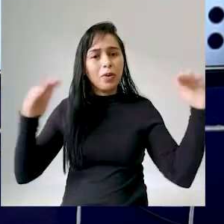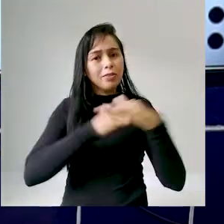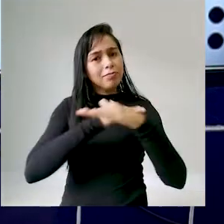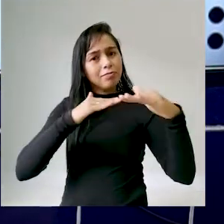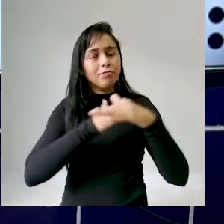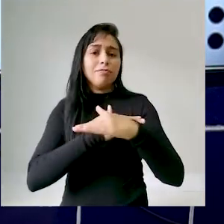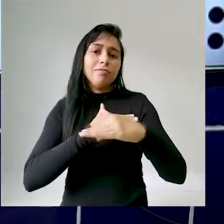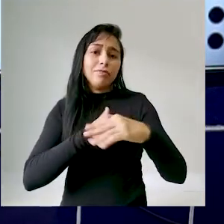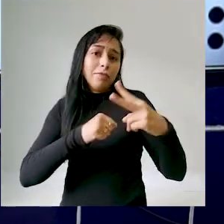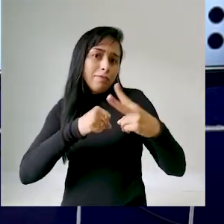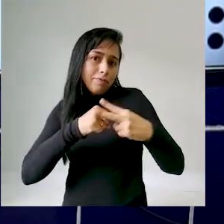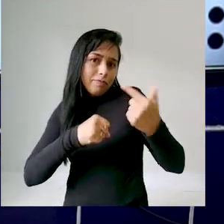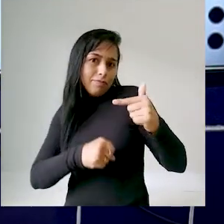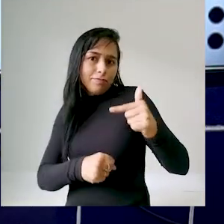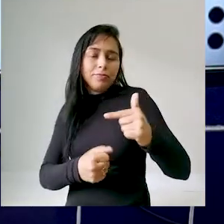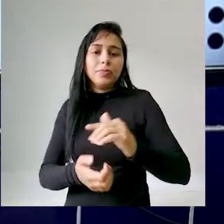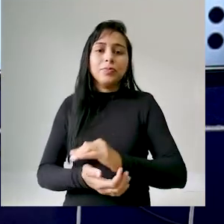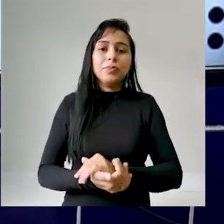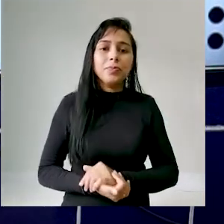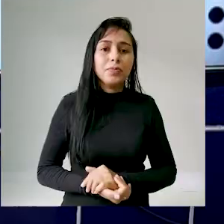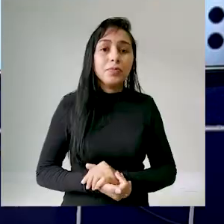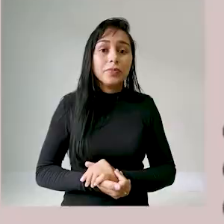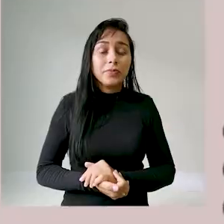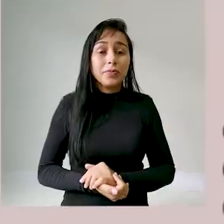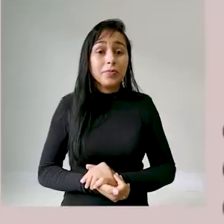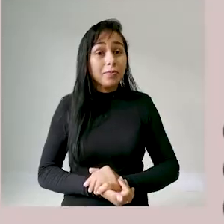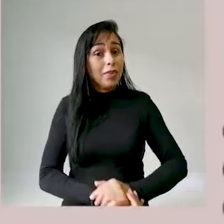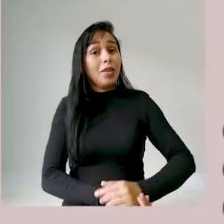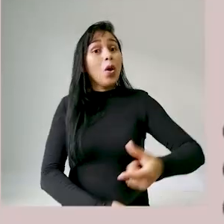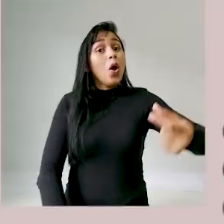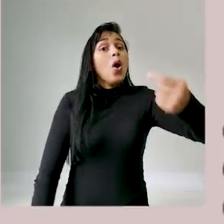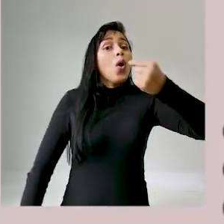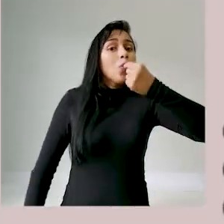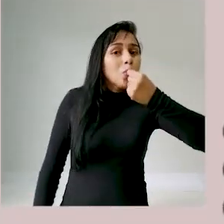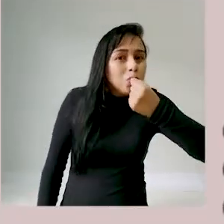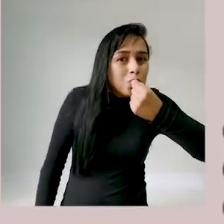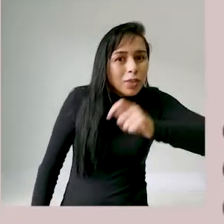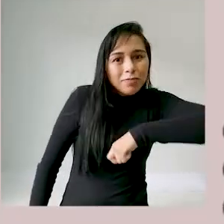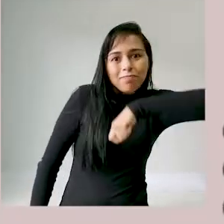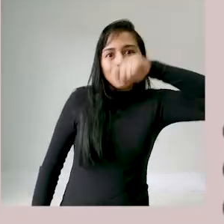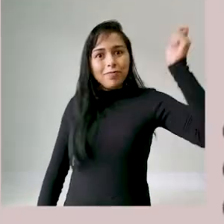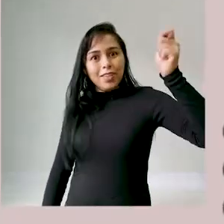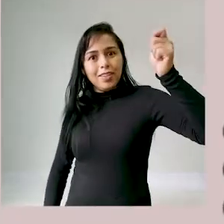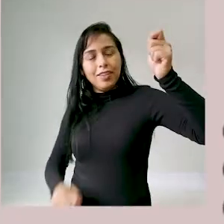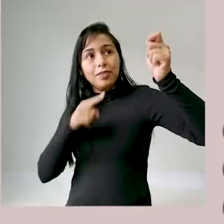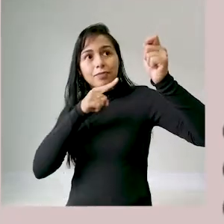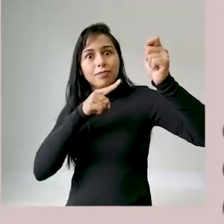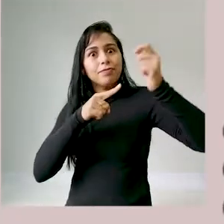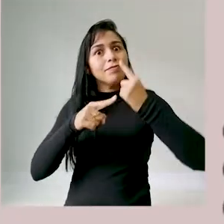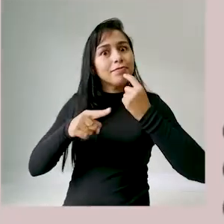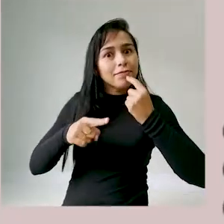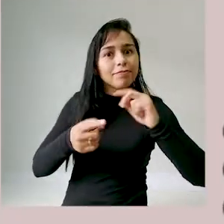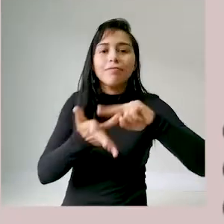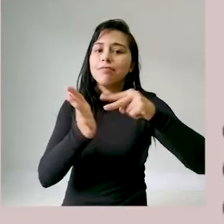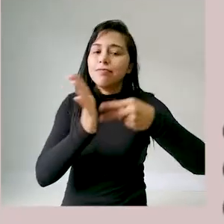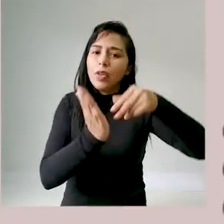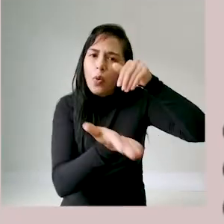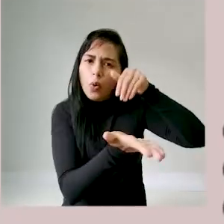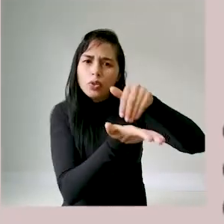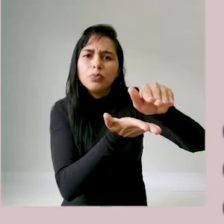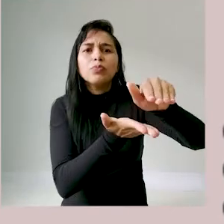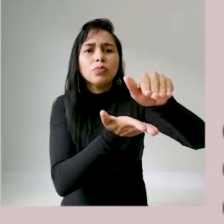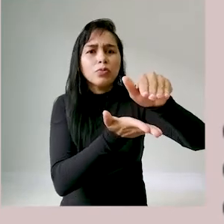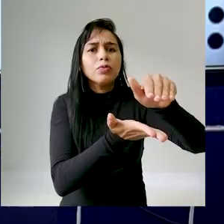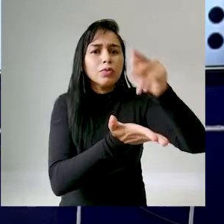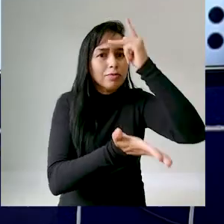no trânsito. E temos o juiz apontando o cartão vermelho, que todo mundo sabe que é quando alguém foi expulso do jogo, não é